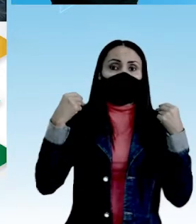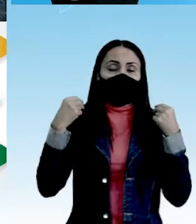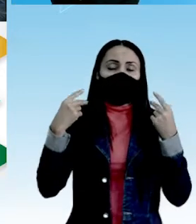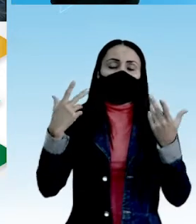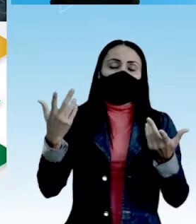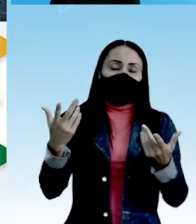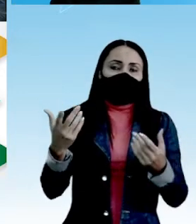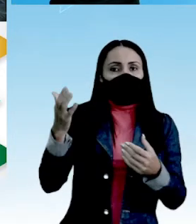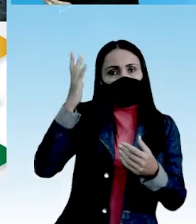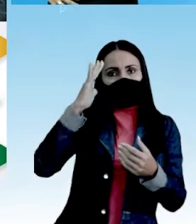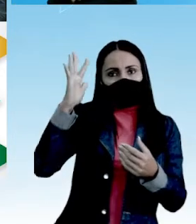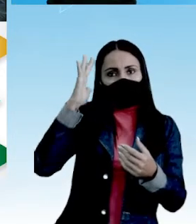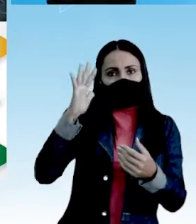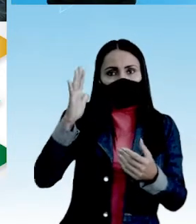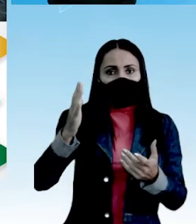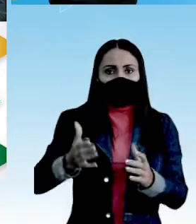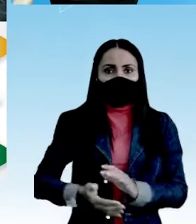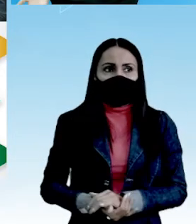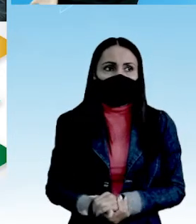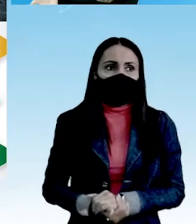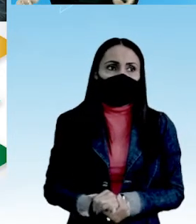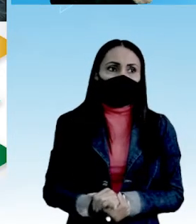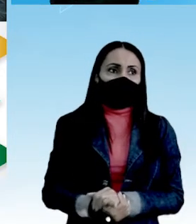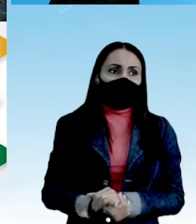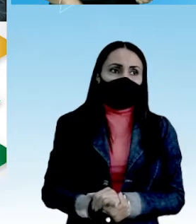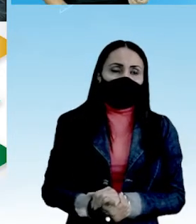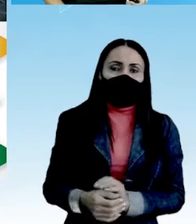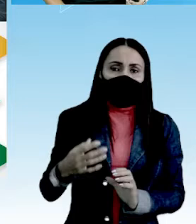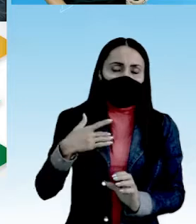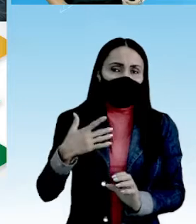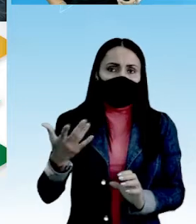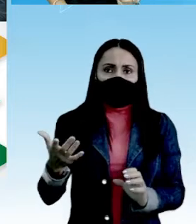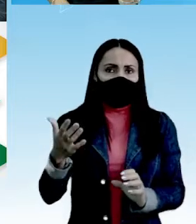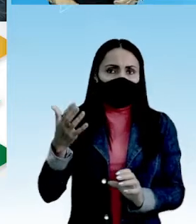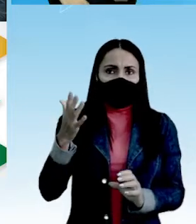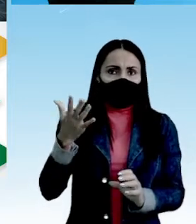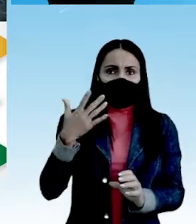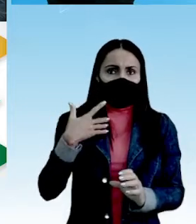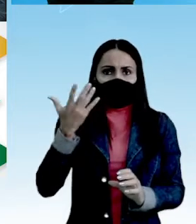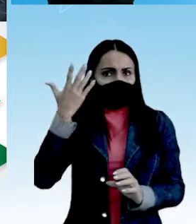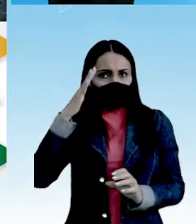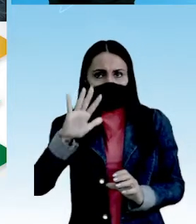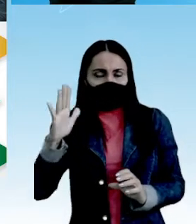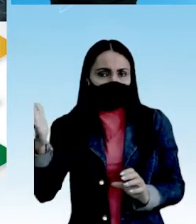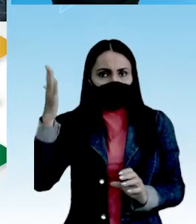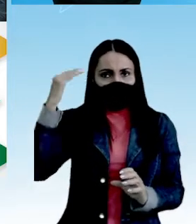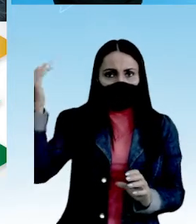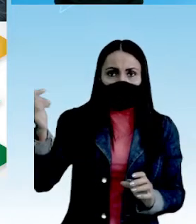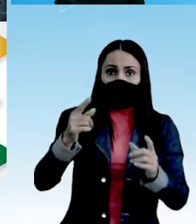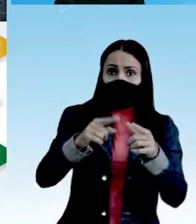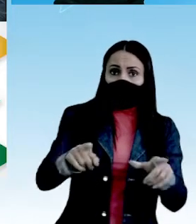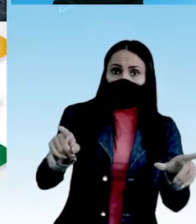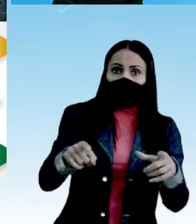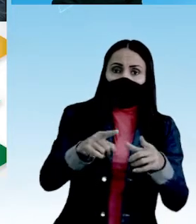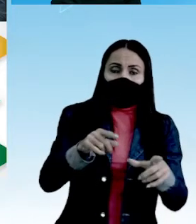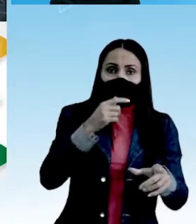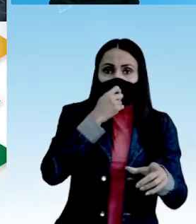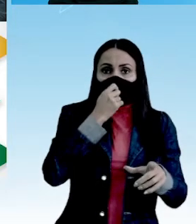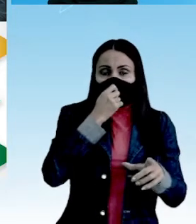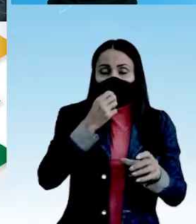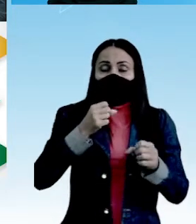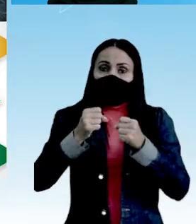sonhou, né, em ser uma grande estrela da música, como ela se tornou, né? E até ela falava numa entrevista, né, que um